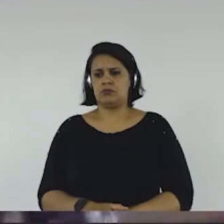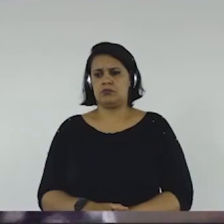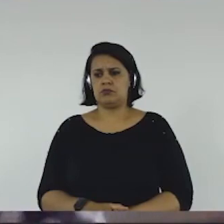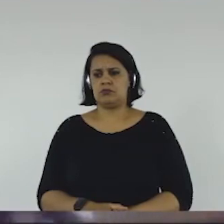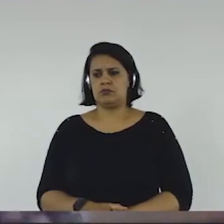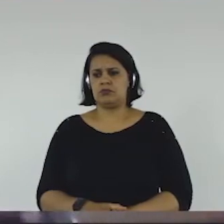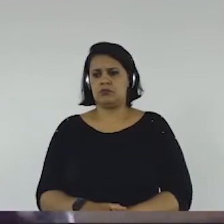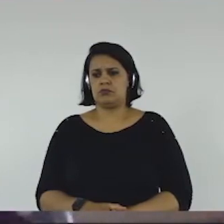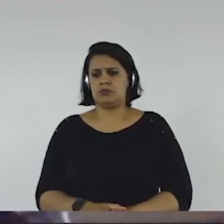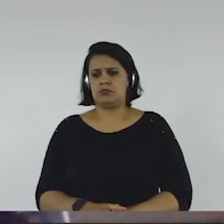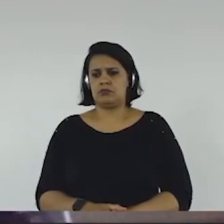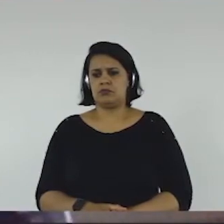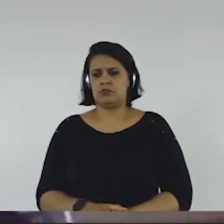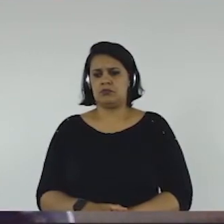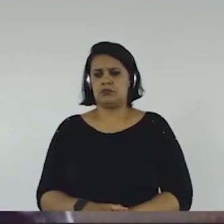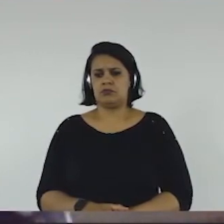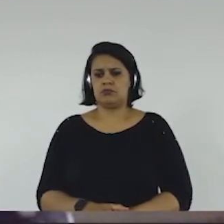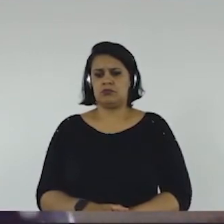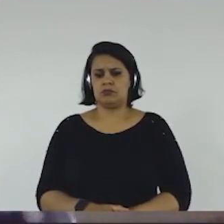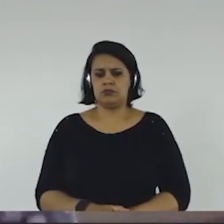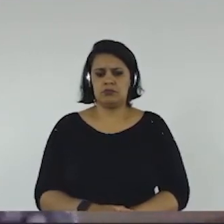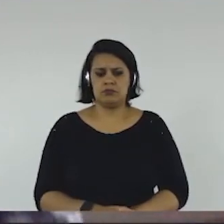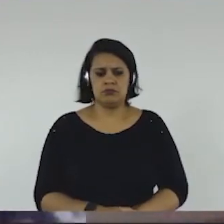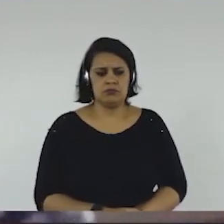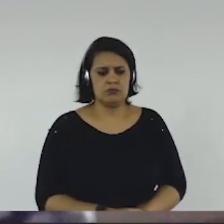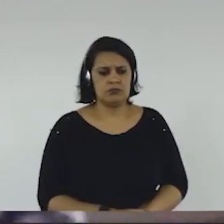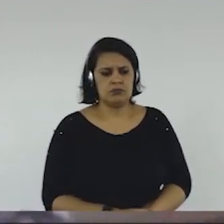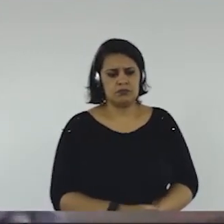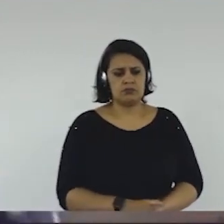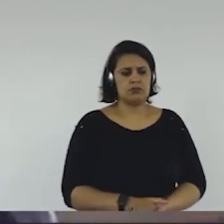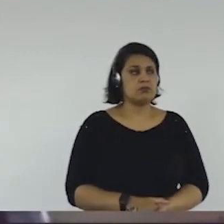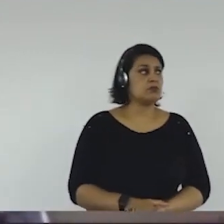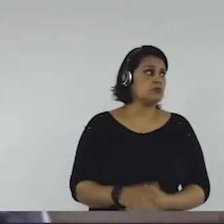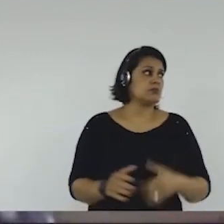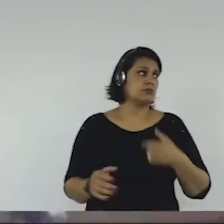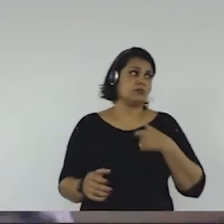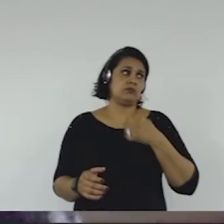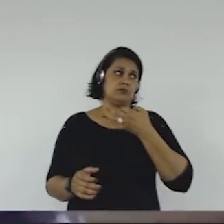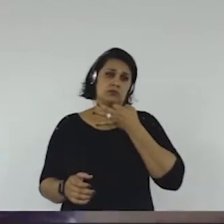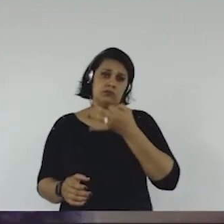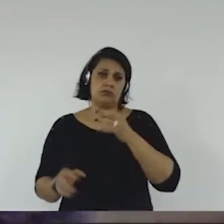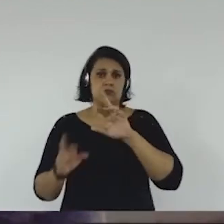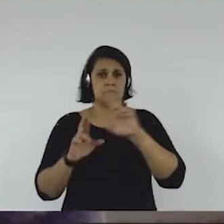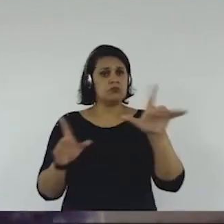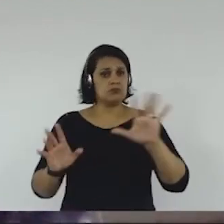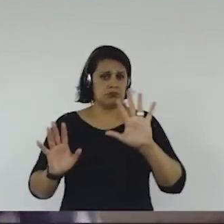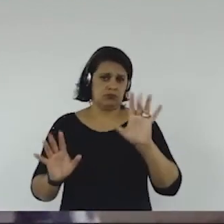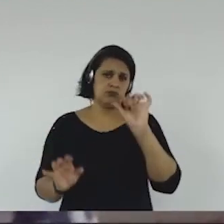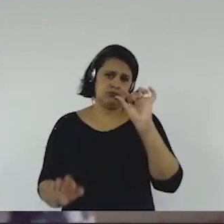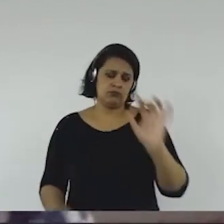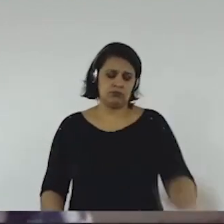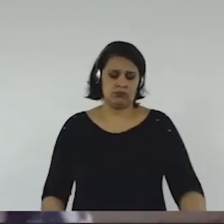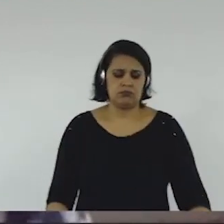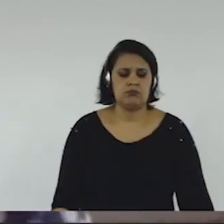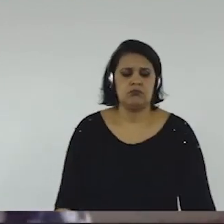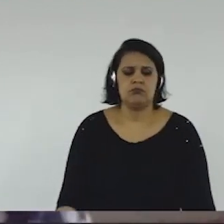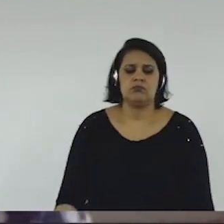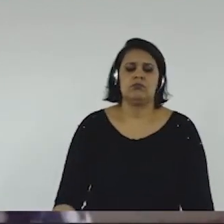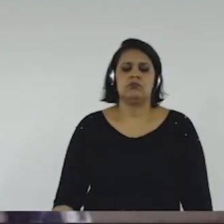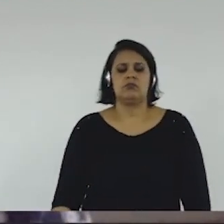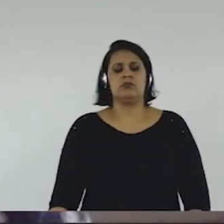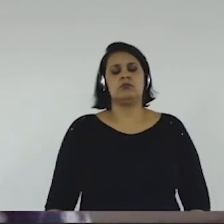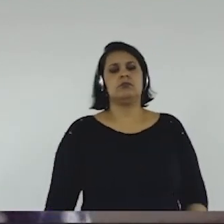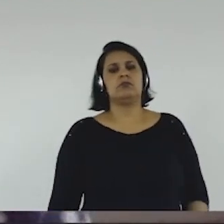acho assim, evidentemente, todas as câmaras, eu diria que há um meio termo ainda a seguir, né? Todas as